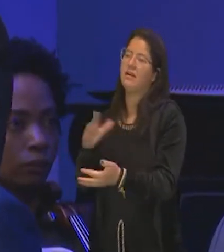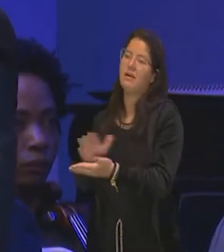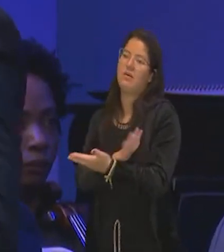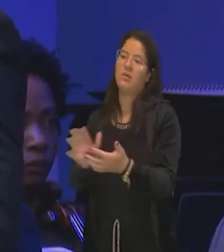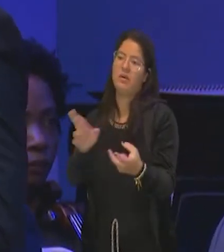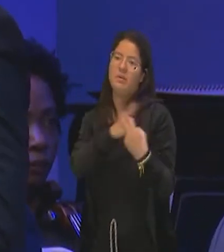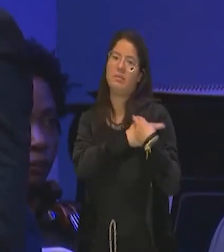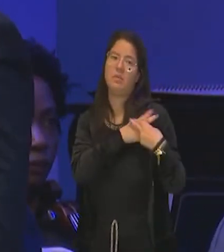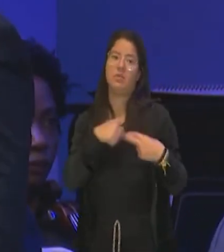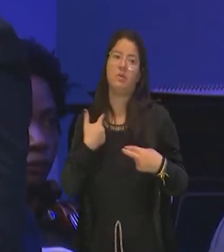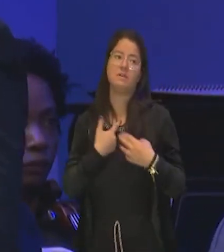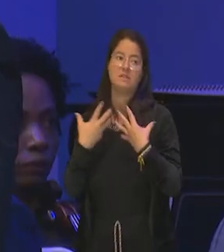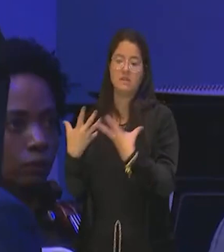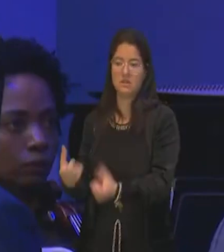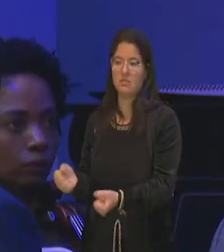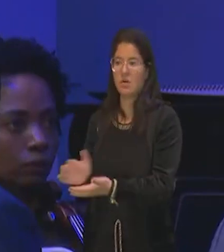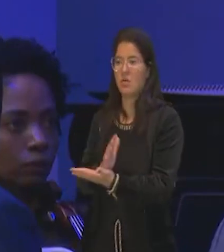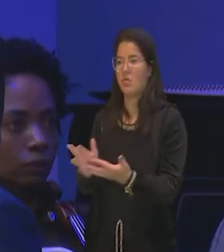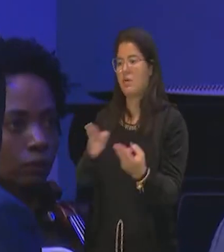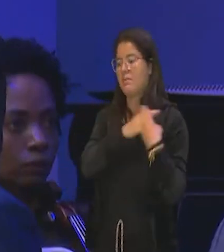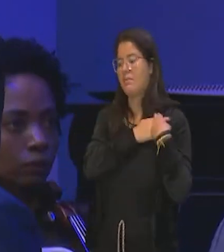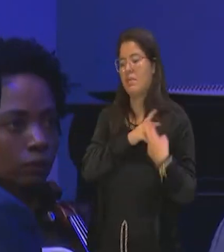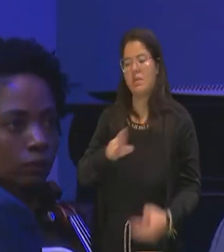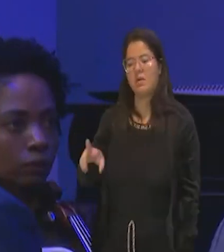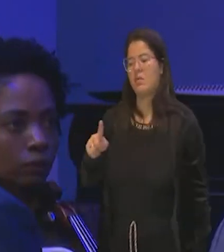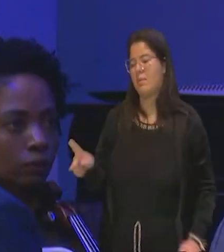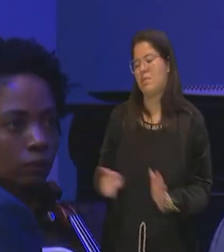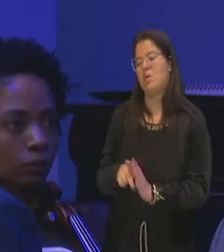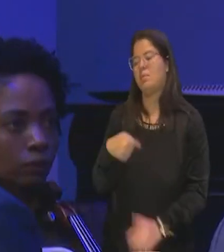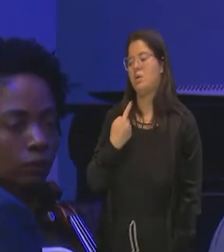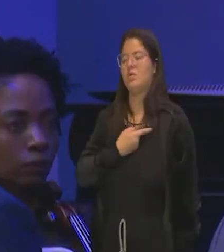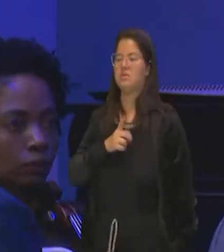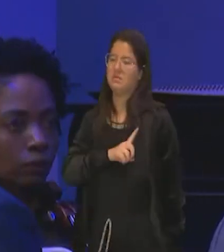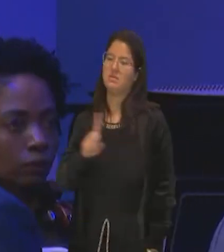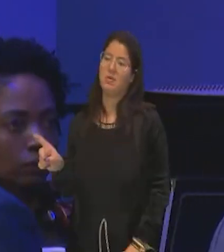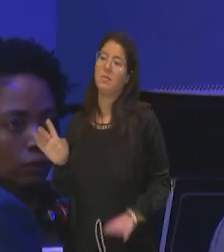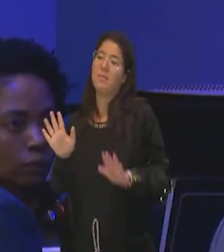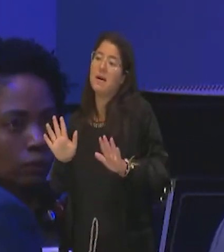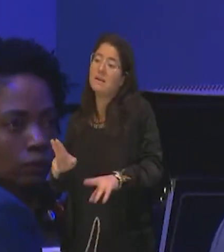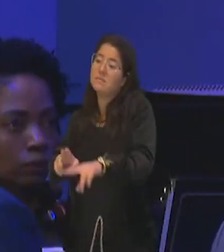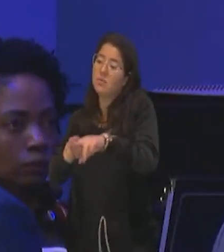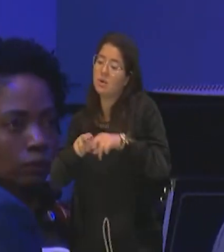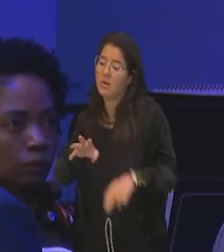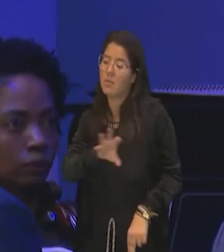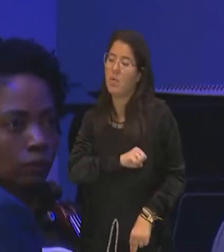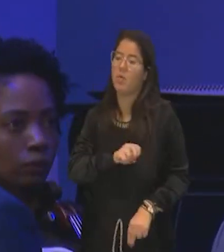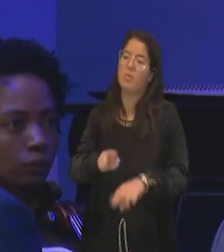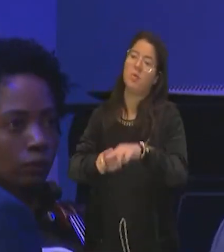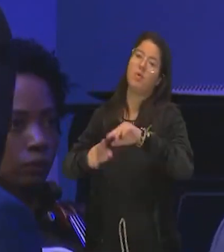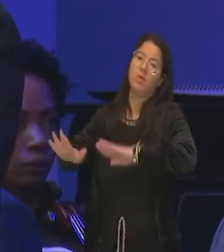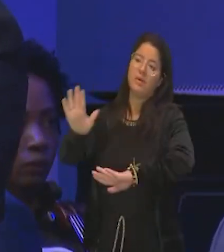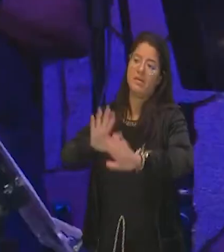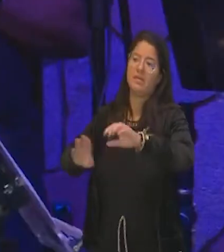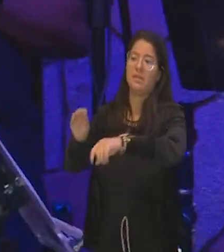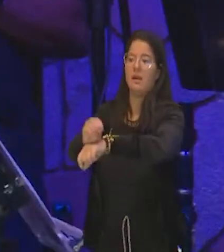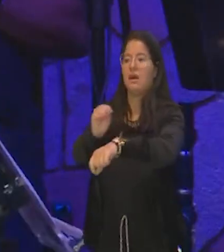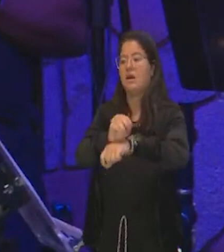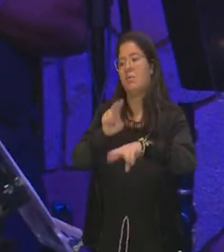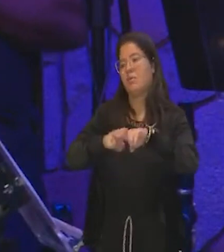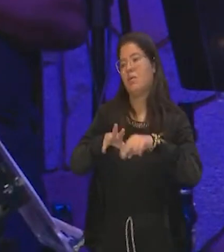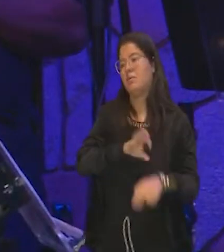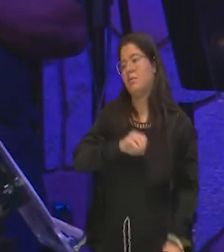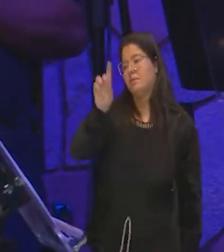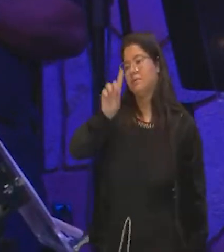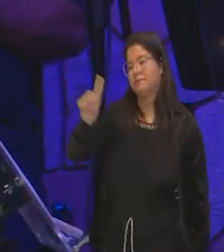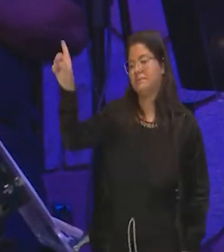nós assumimos algumas responsabilidades que não são nossas, mas pelo amor, pelo cuidado, pelo amor a Deus, pelo